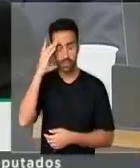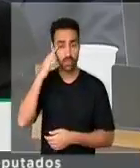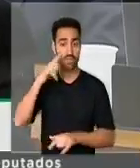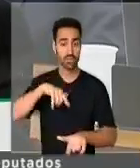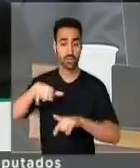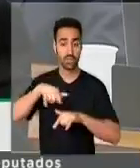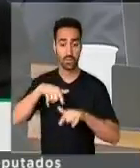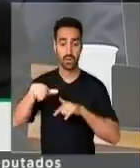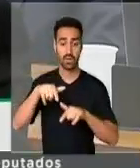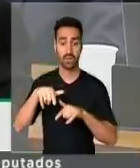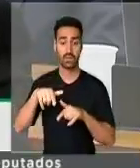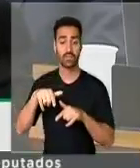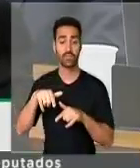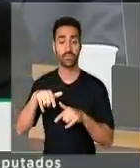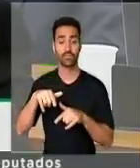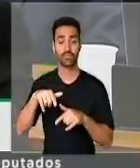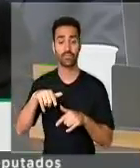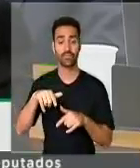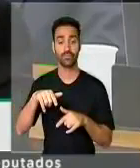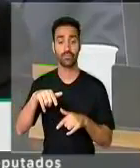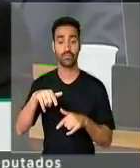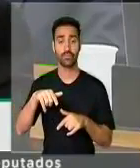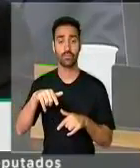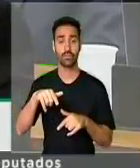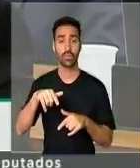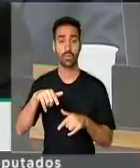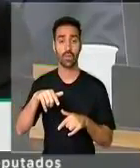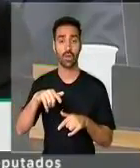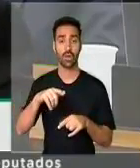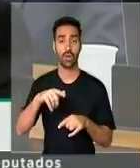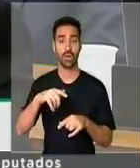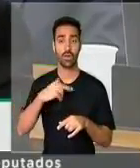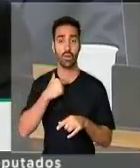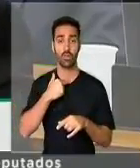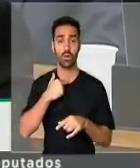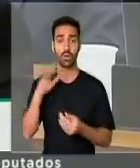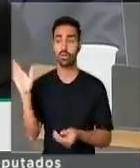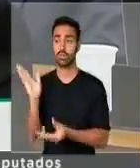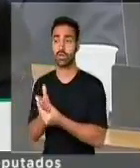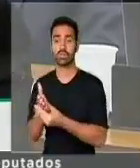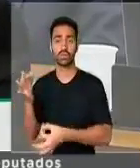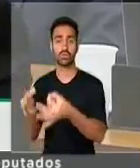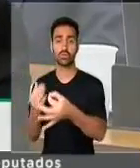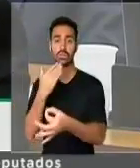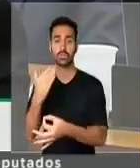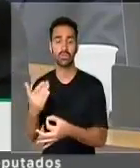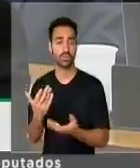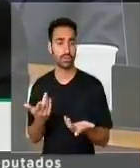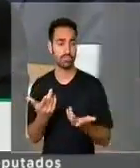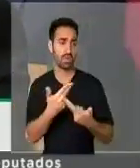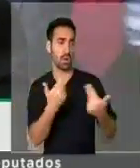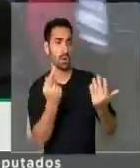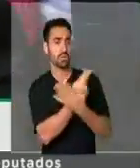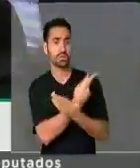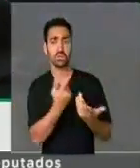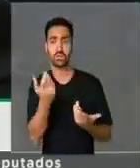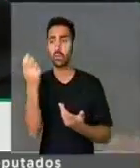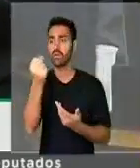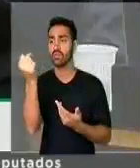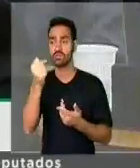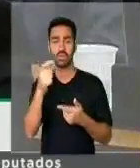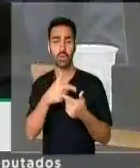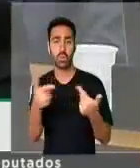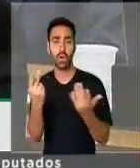trabalhadores e trabalhadoras a possibilidade de não demandar judicialmente nos seus respectivos estados, não é, demandas previdenciárias. Teriam